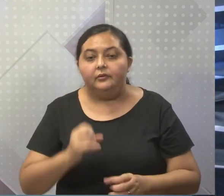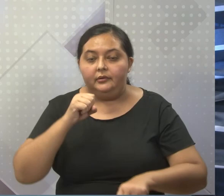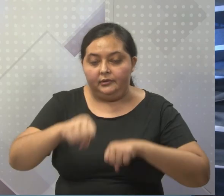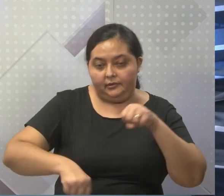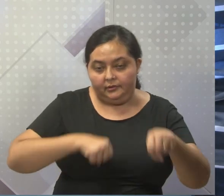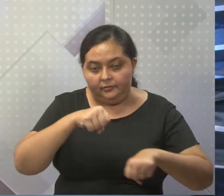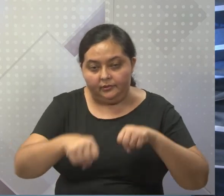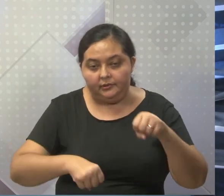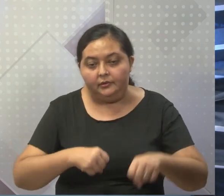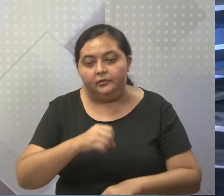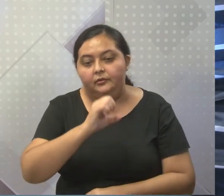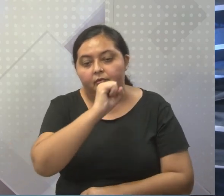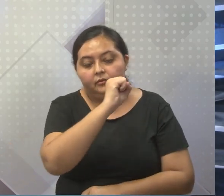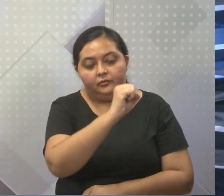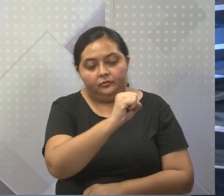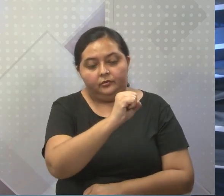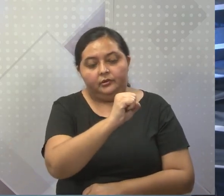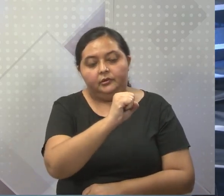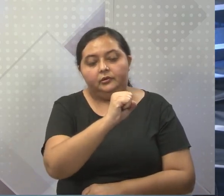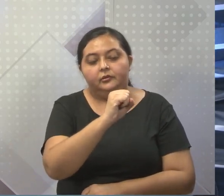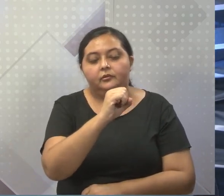bicicleta.